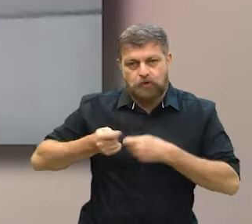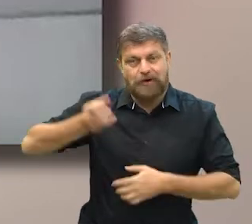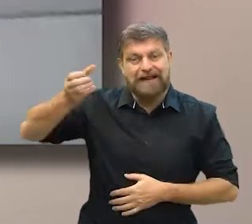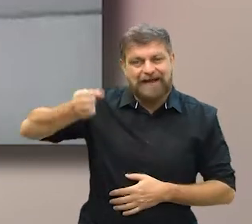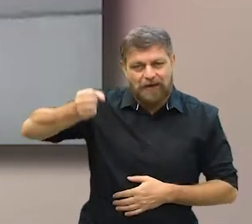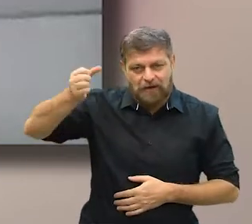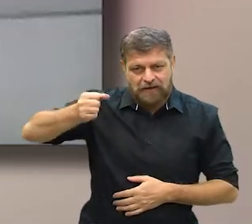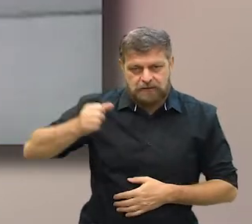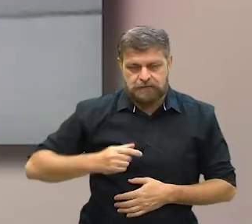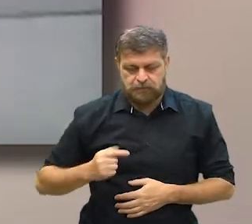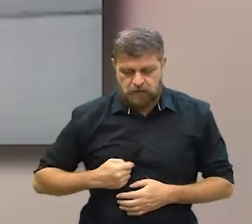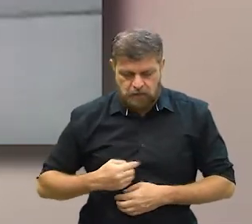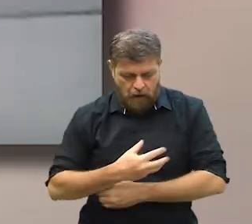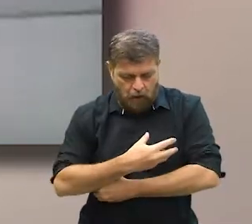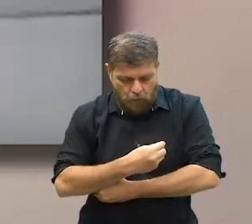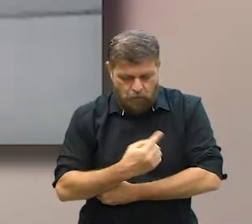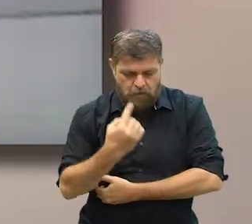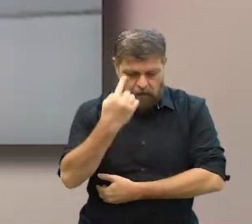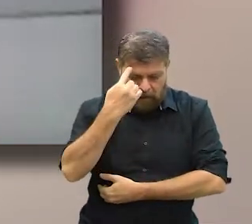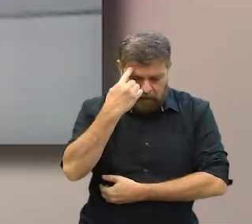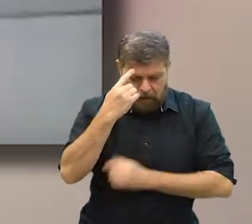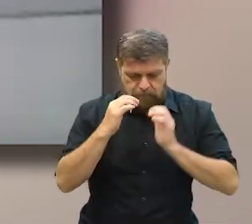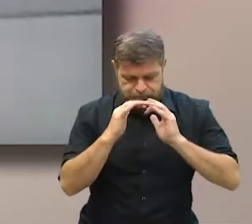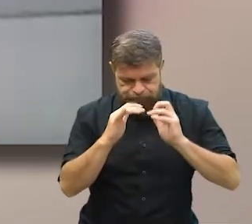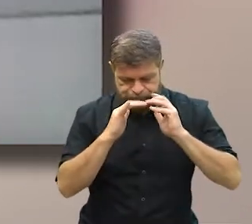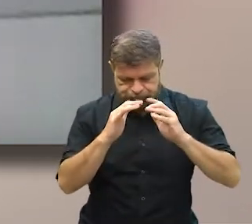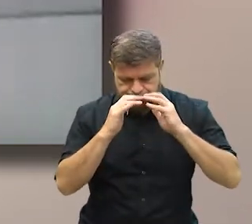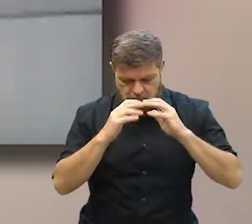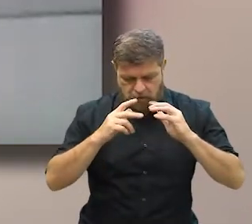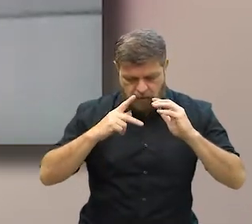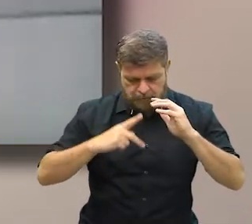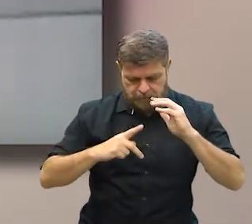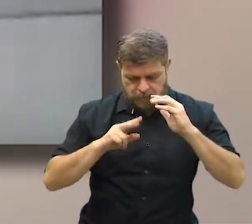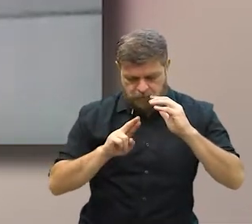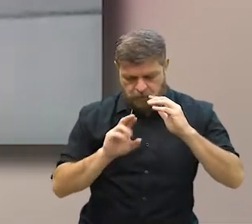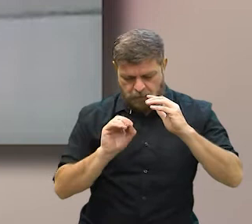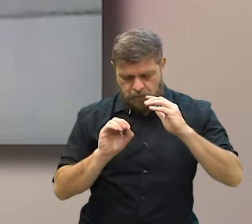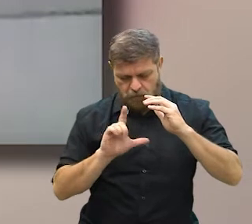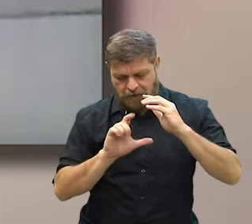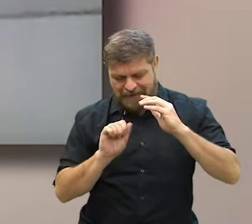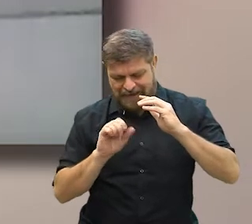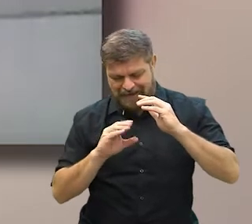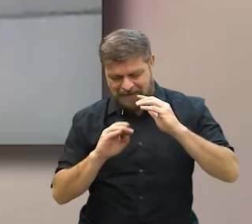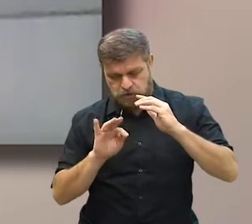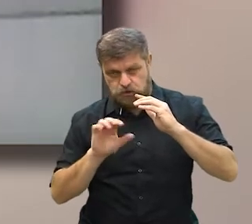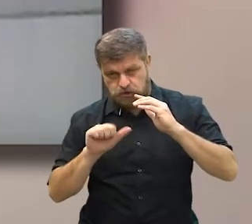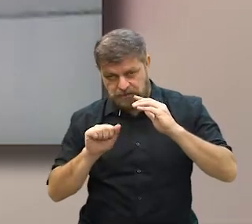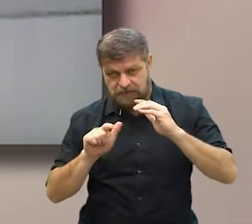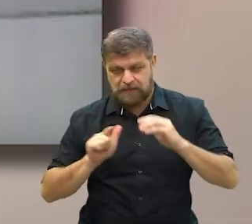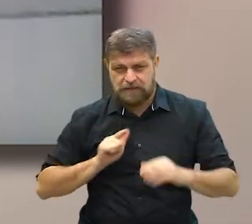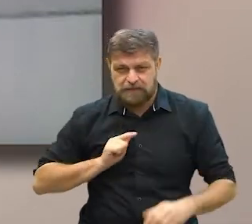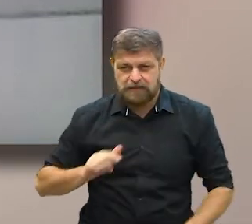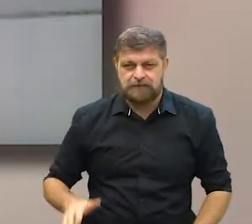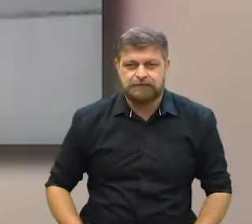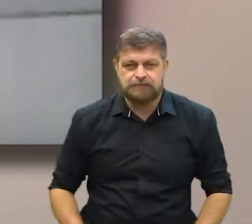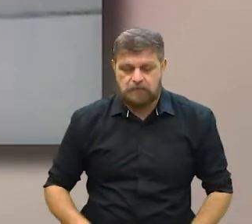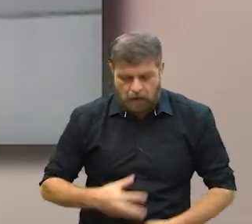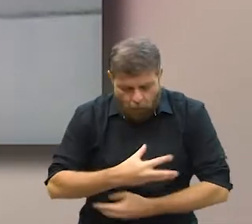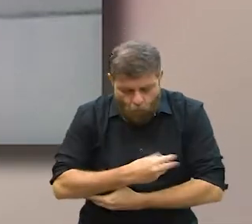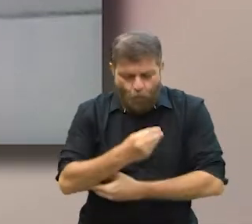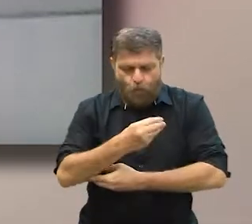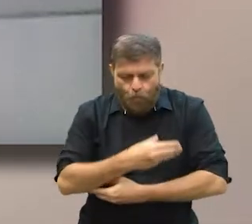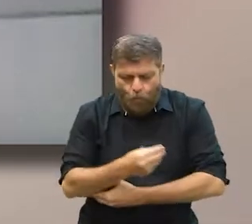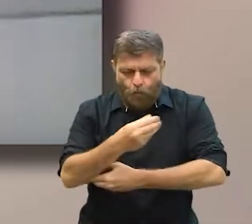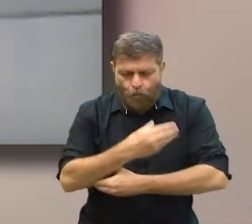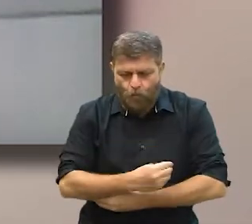Então, sugou, fabrica um pacotinho de prolactina. Então, se a criança sugar bastante, se a